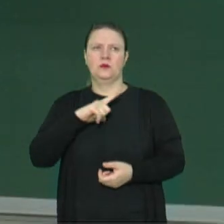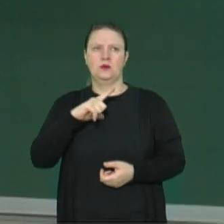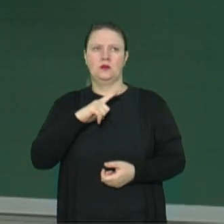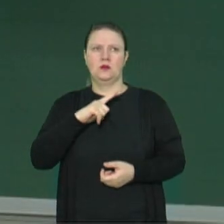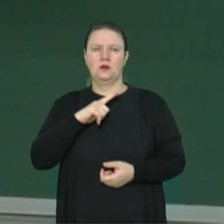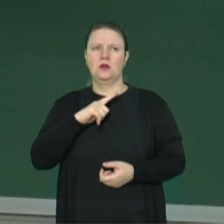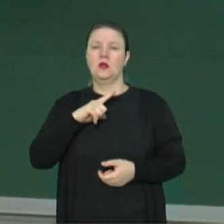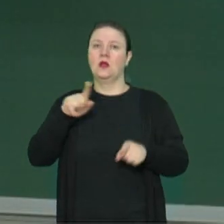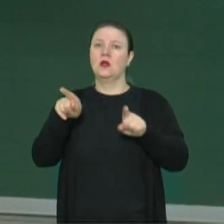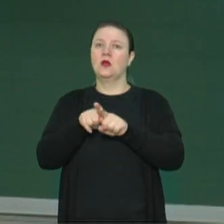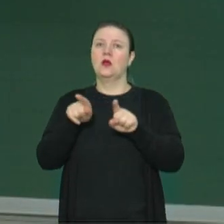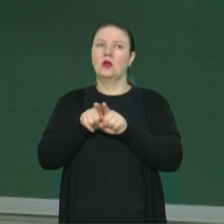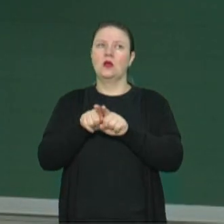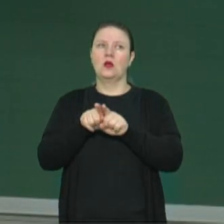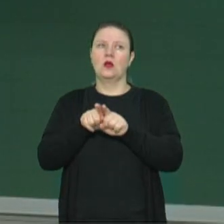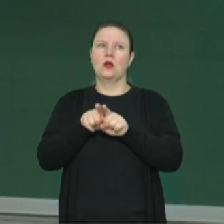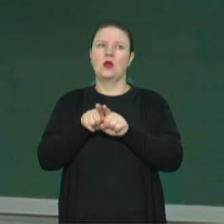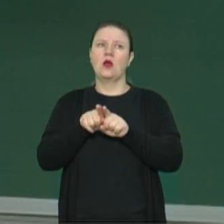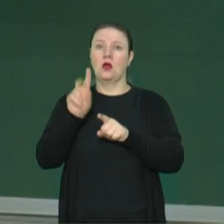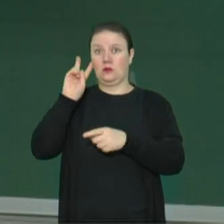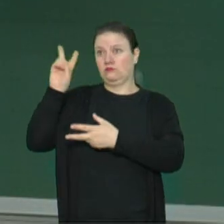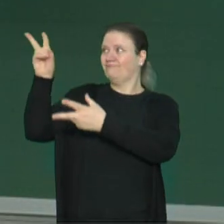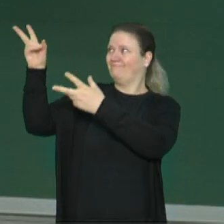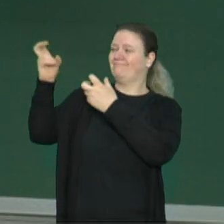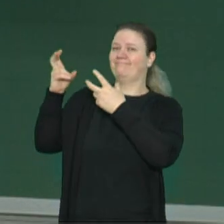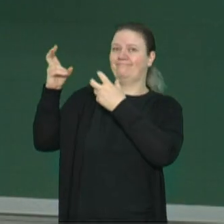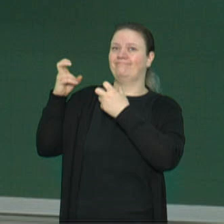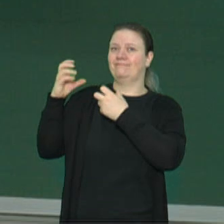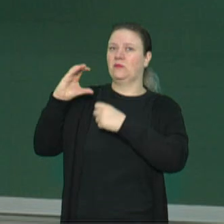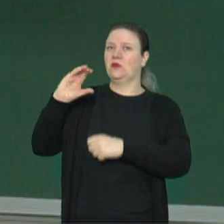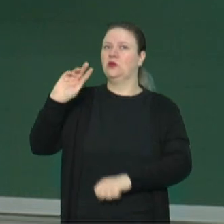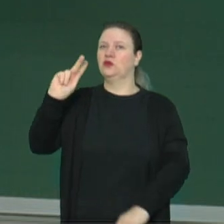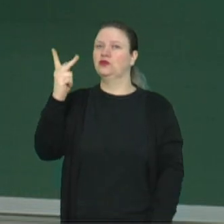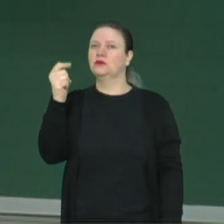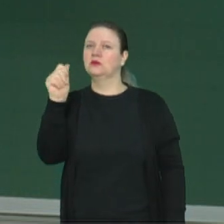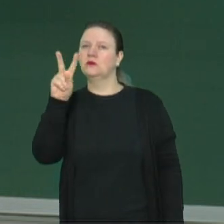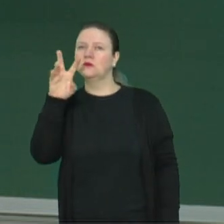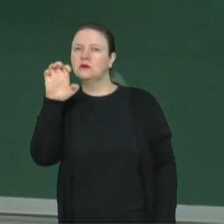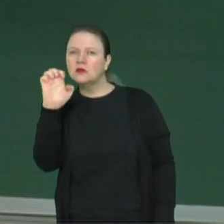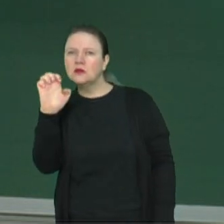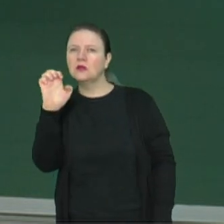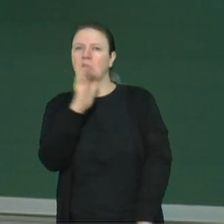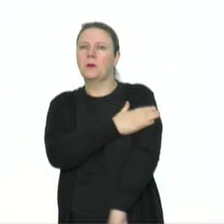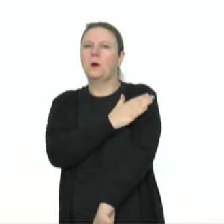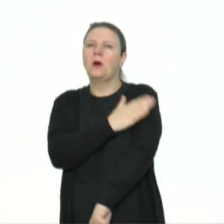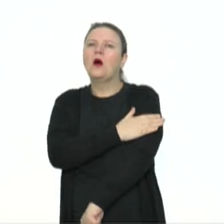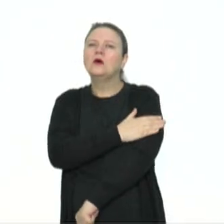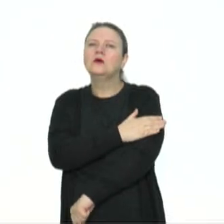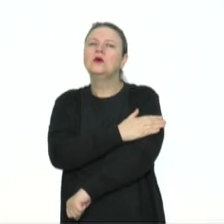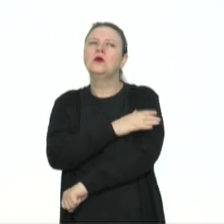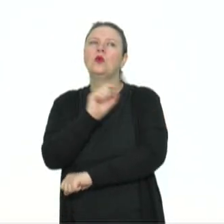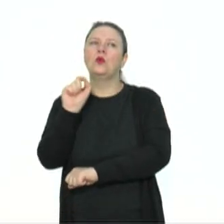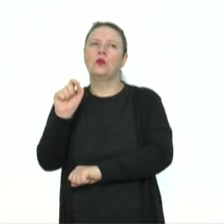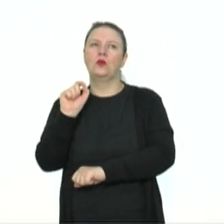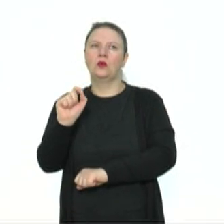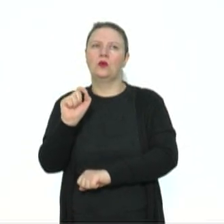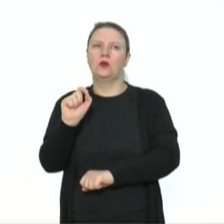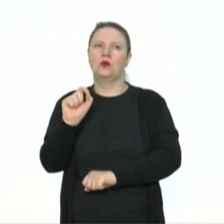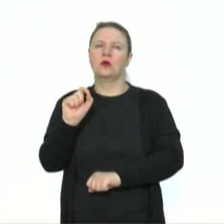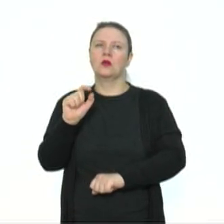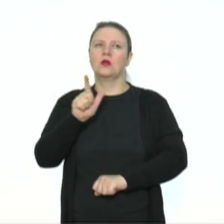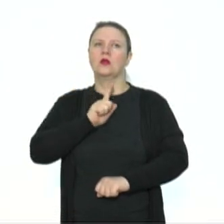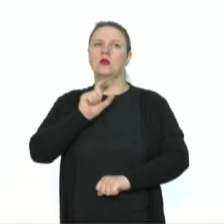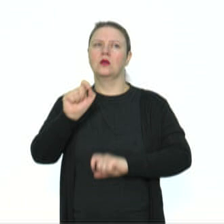o primeiro deles aqui, que é um dos mais comuns, né, que é a famosa chave de braço, também chamada de arm lock. Então,